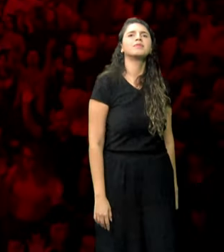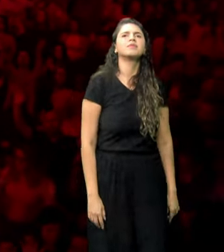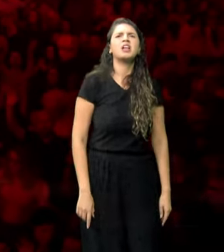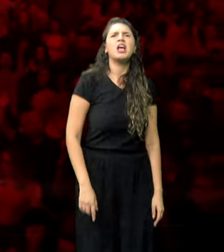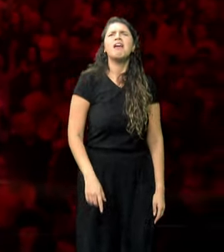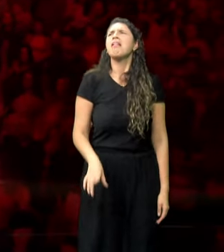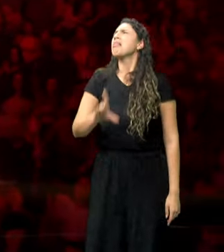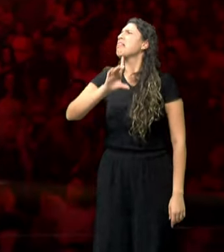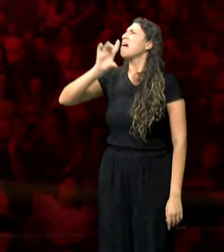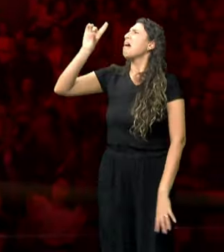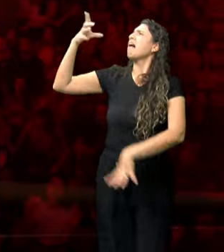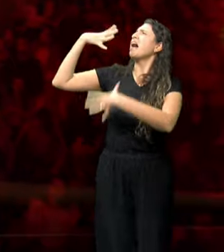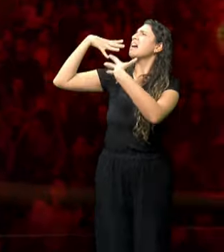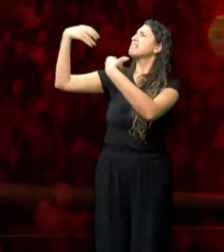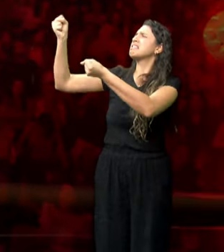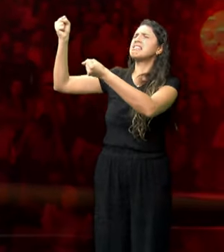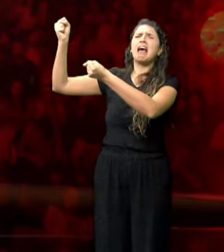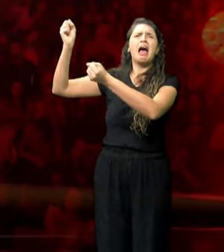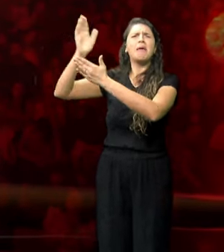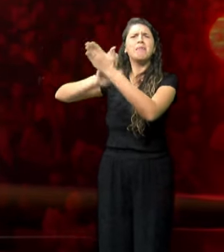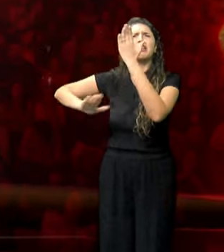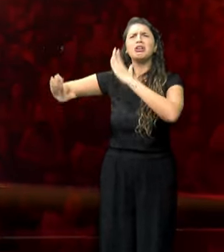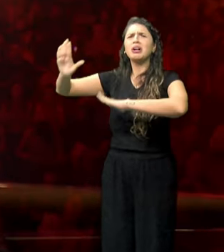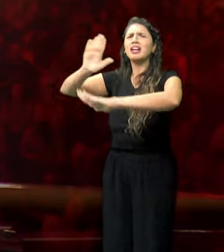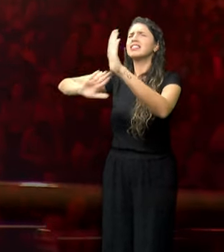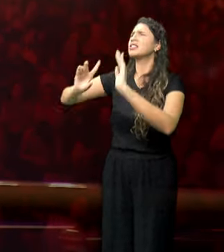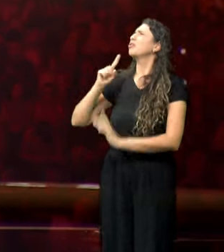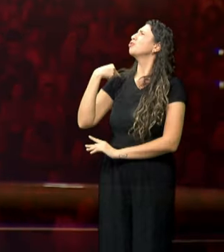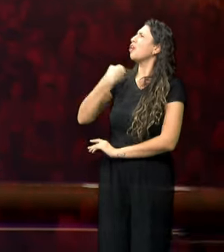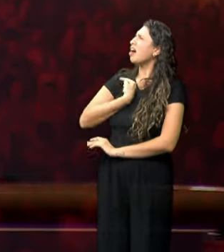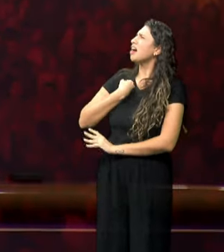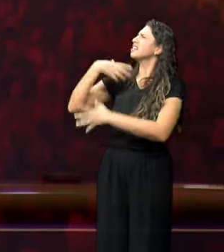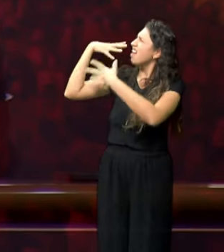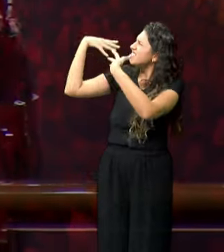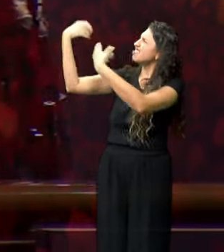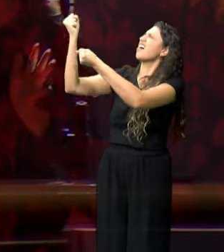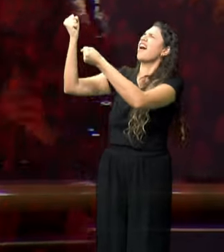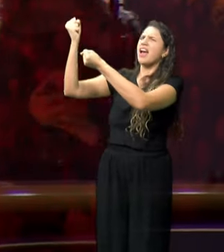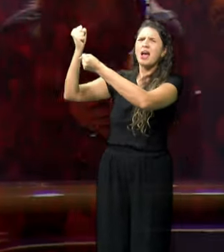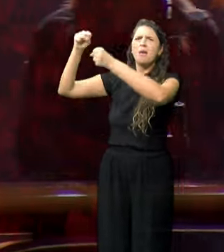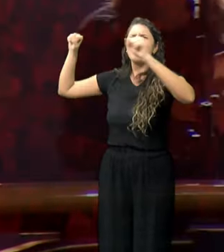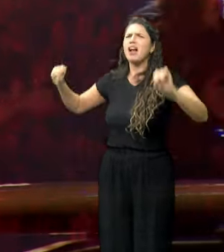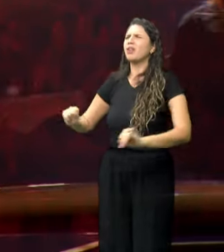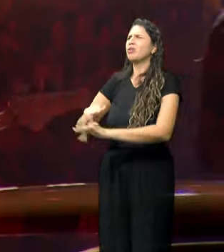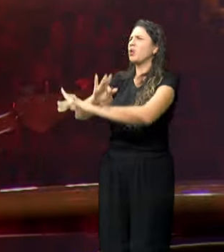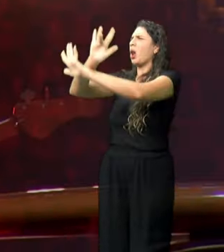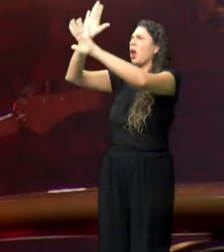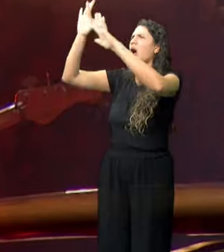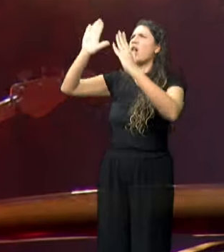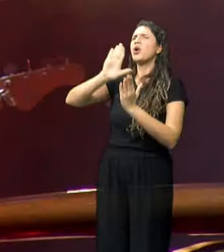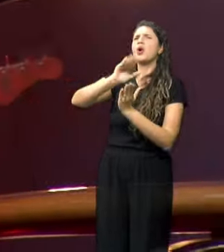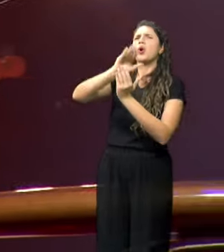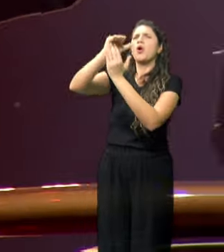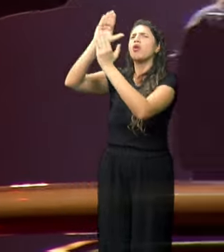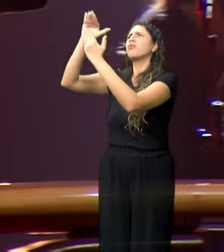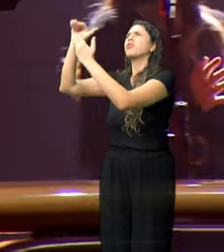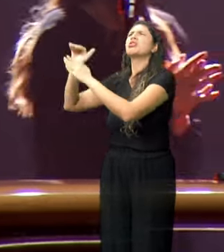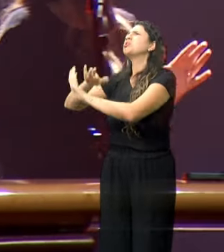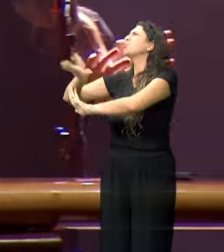Recebe toda adoração, Espírito Santo. Recebe toda a glória, todo louvor. Tudo é